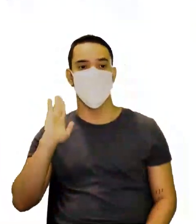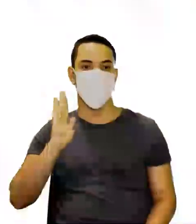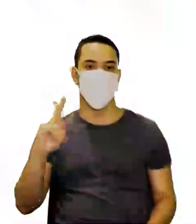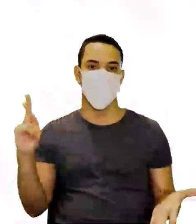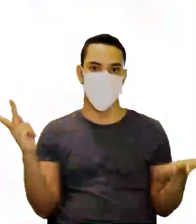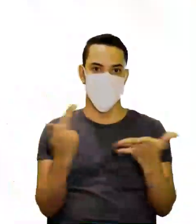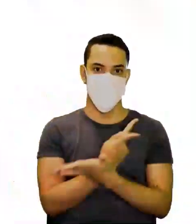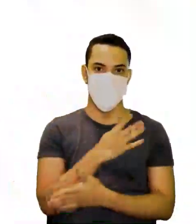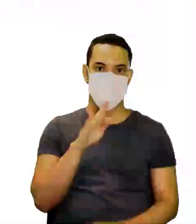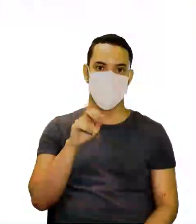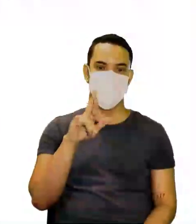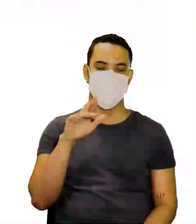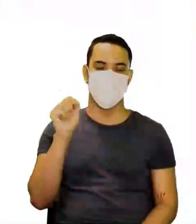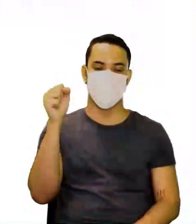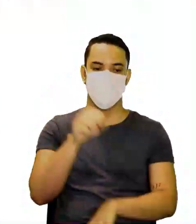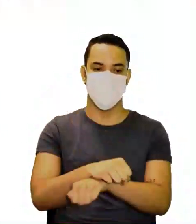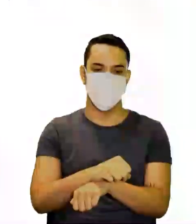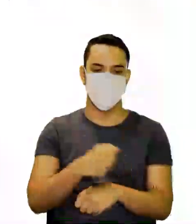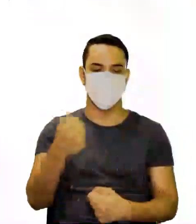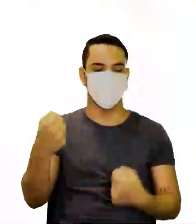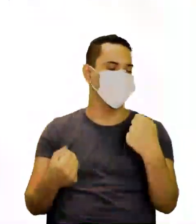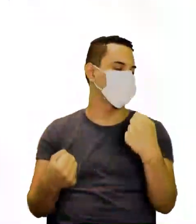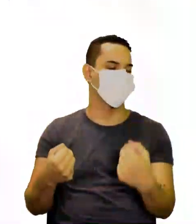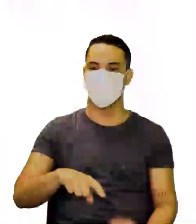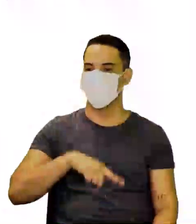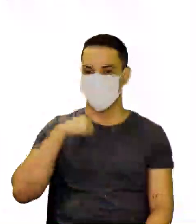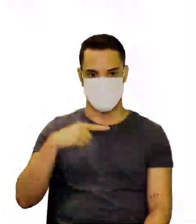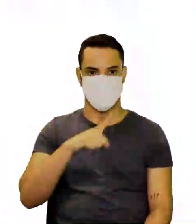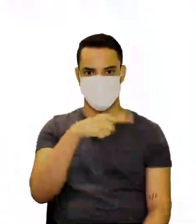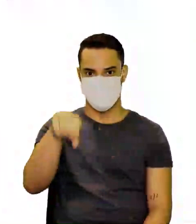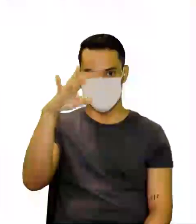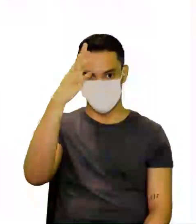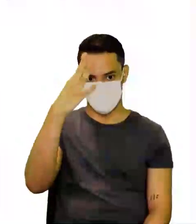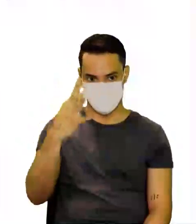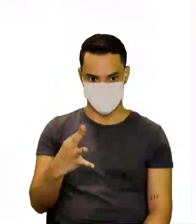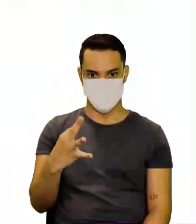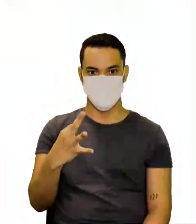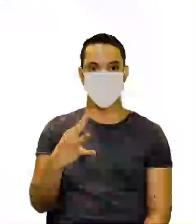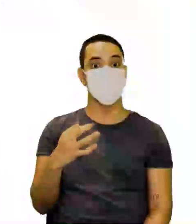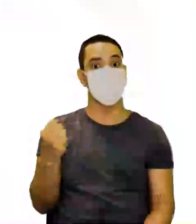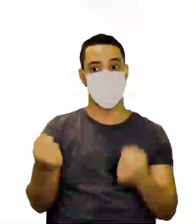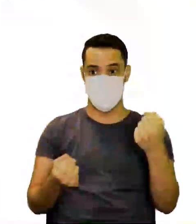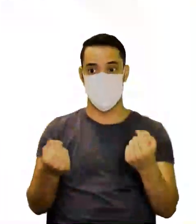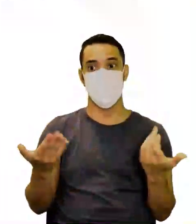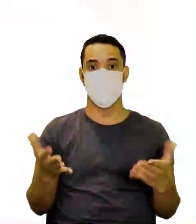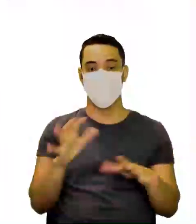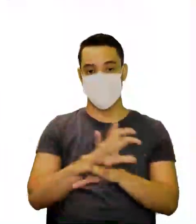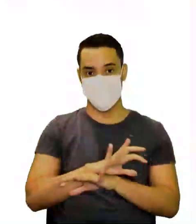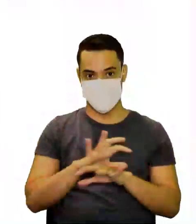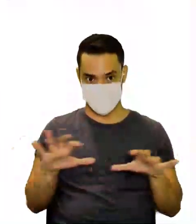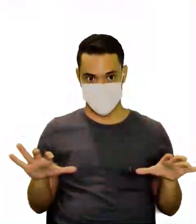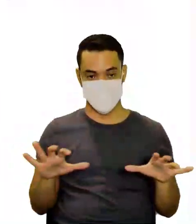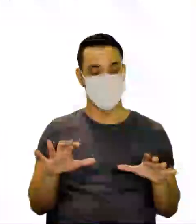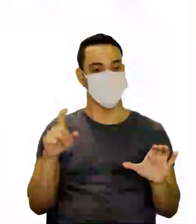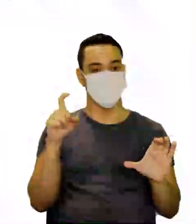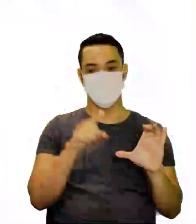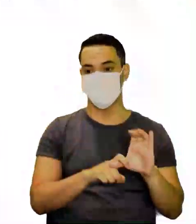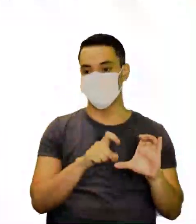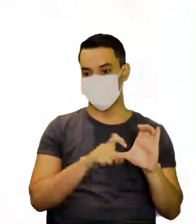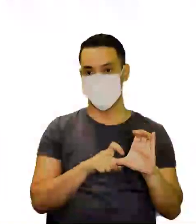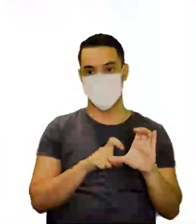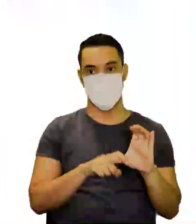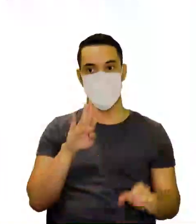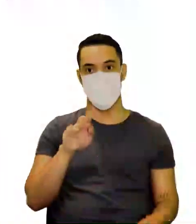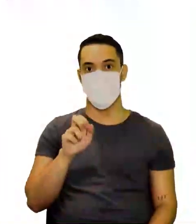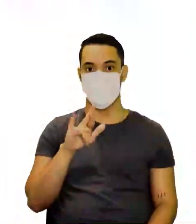causa de bateria de carro vai entender o que eu estou falando, né? Os carros aí hoje em dia são extremamente dependentes de